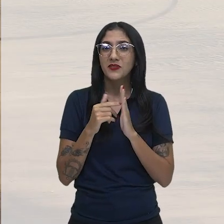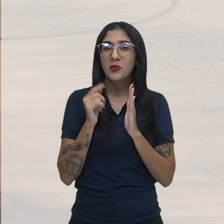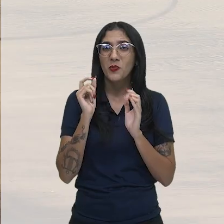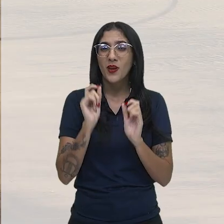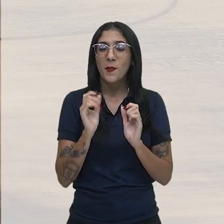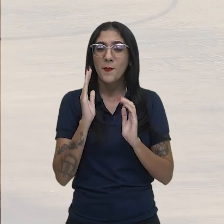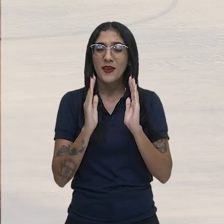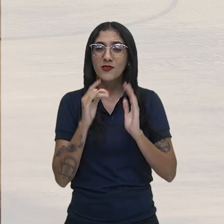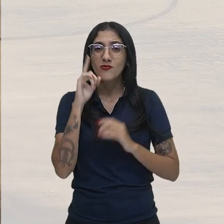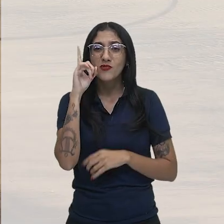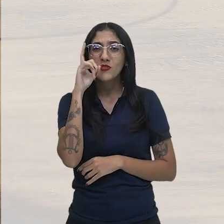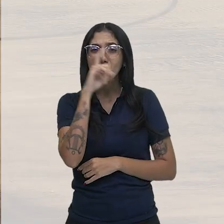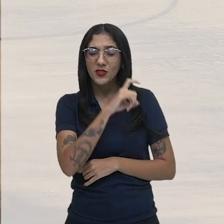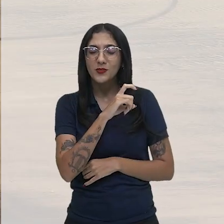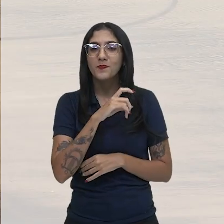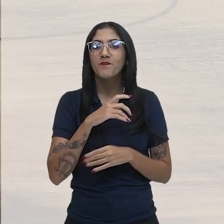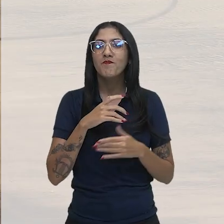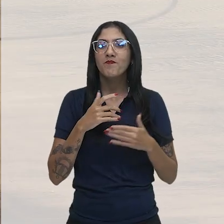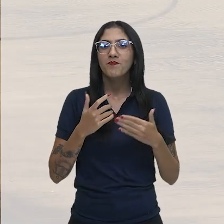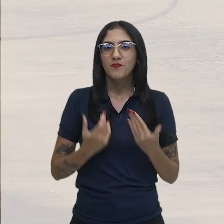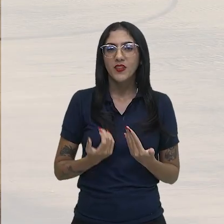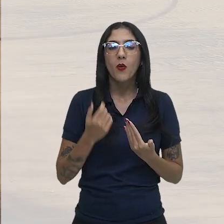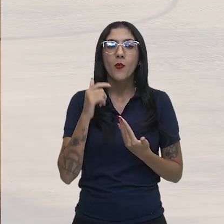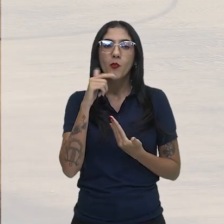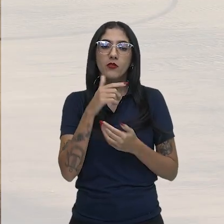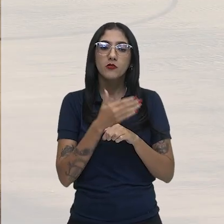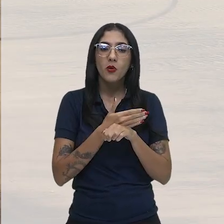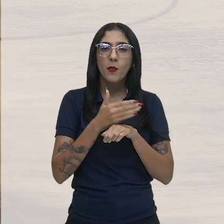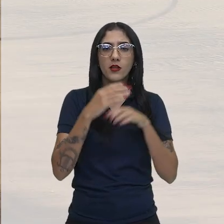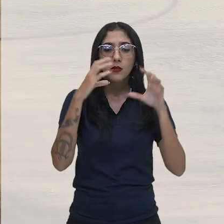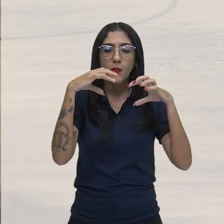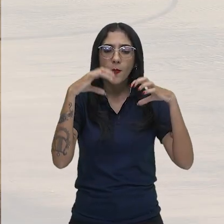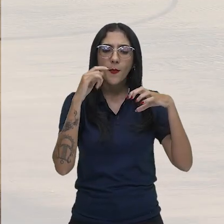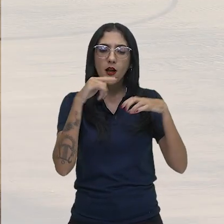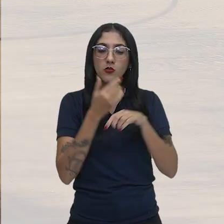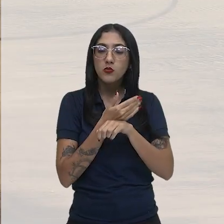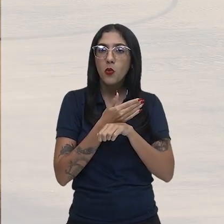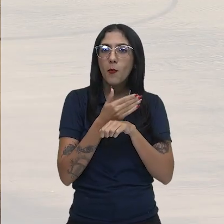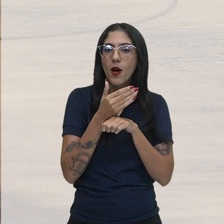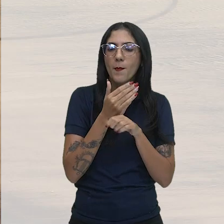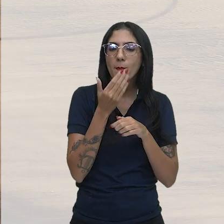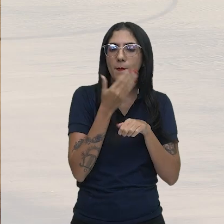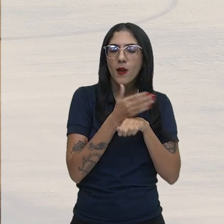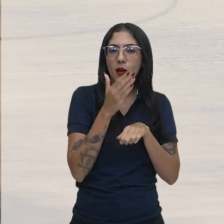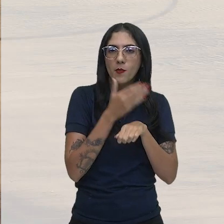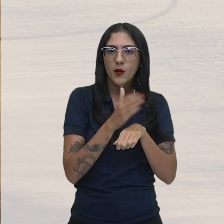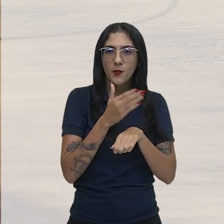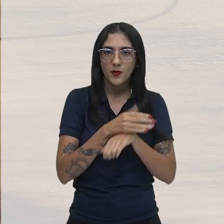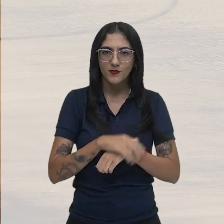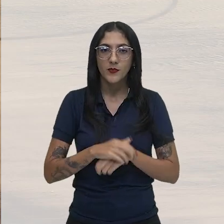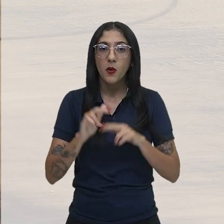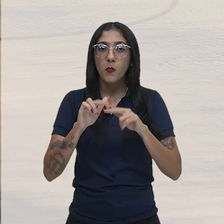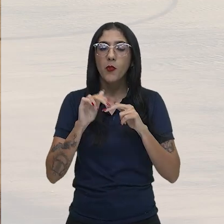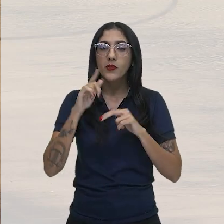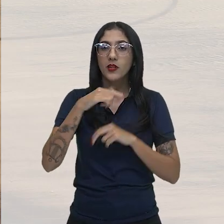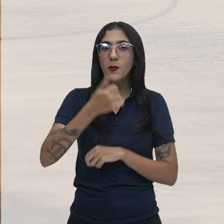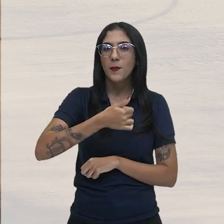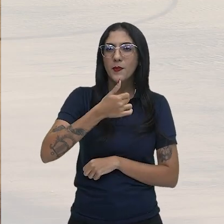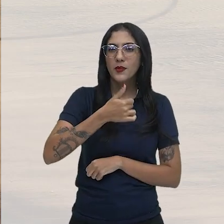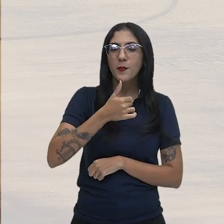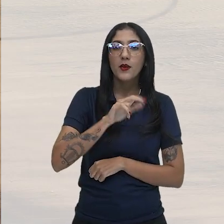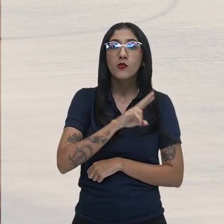Dificuldades. Quando caem essas primeiras chuvas, eles começam a praticar aí a luta marajoara. Por isso que vem aquele primeiro nome lá